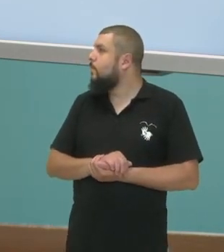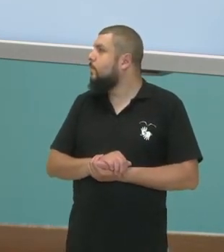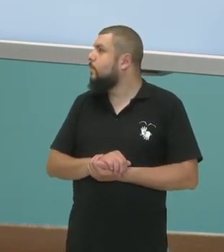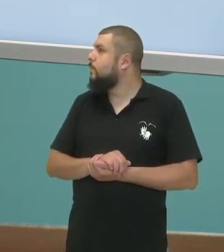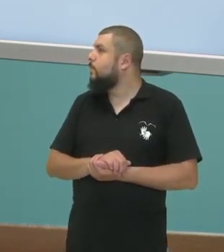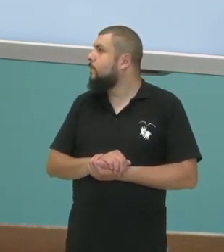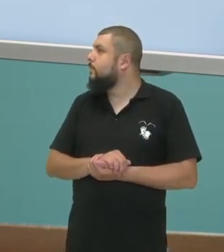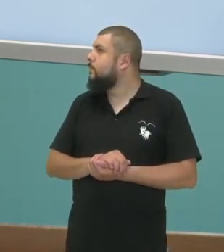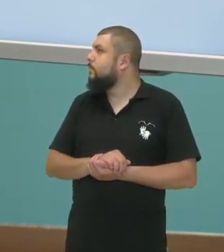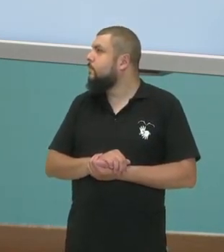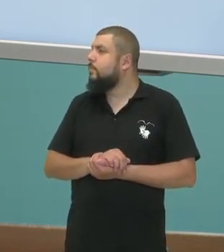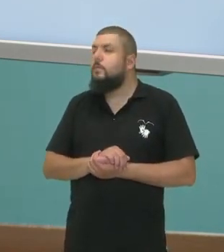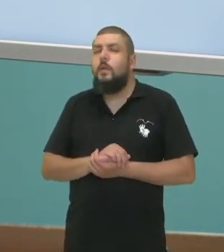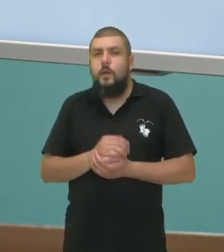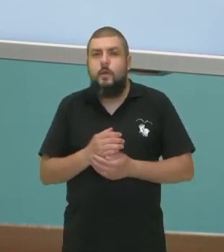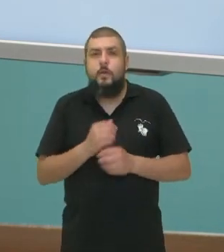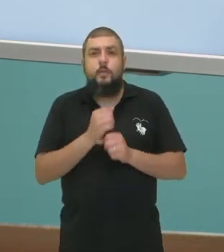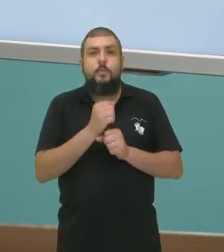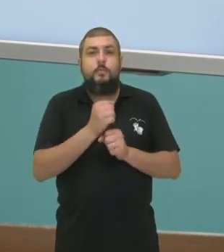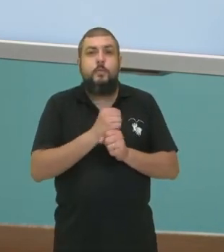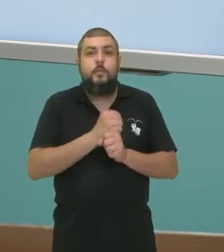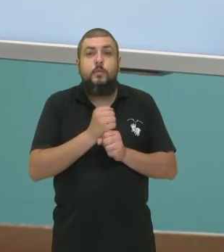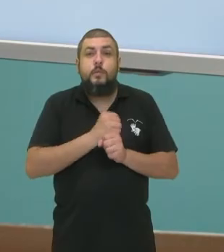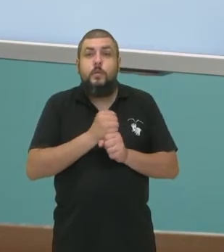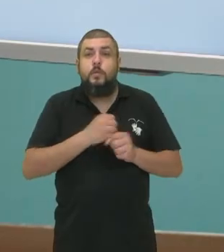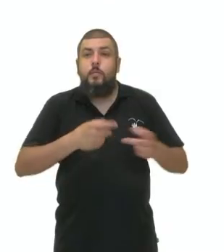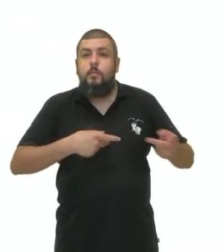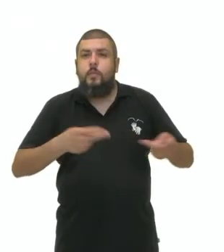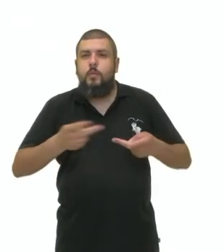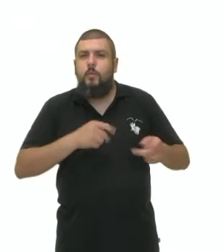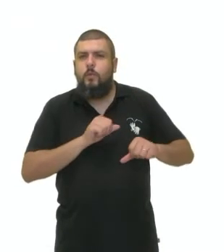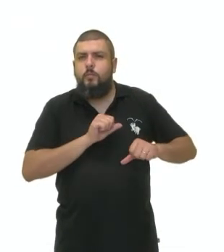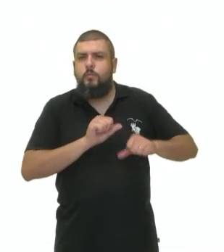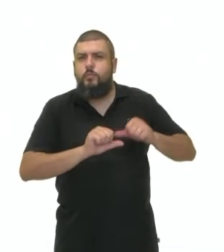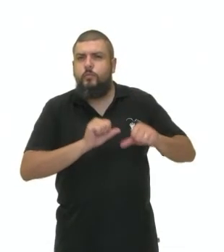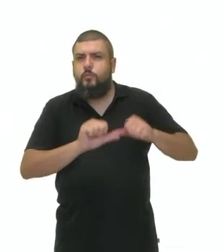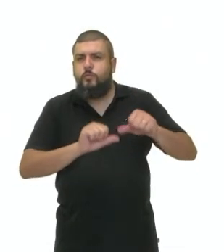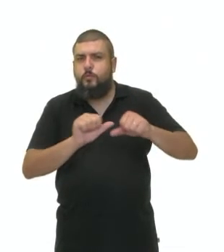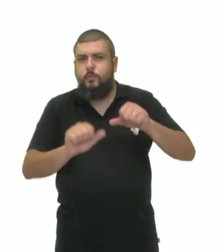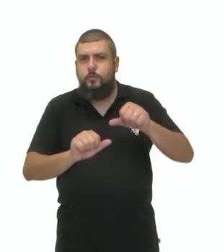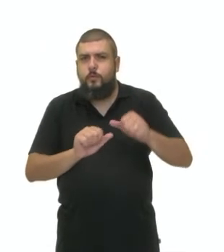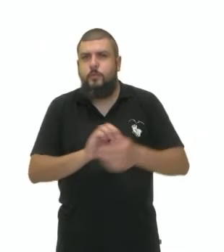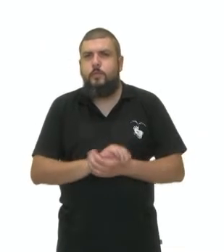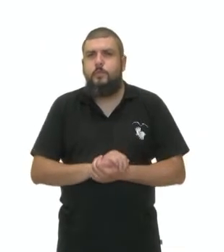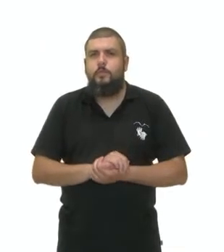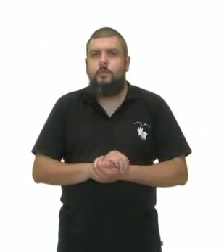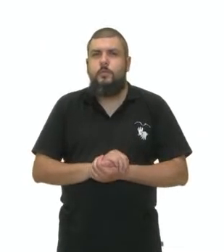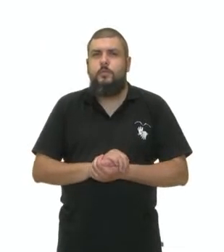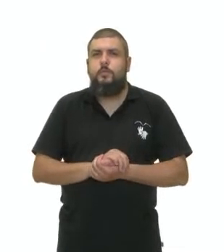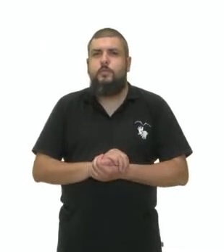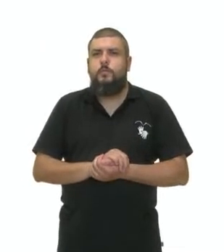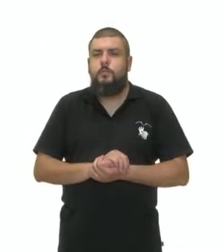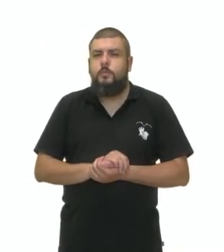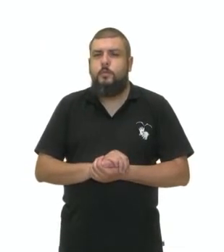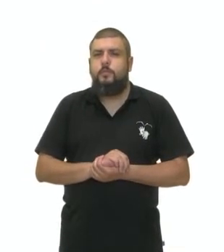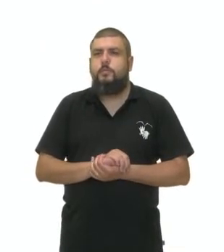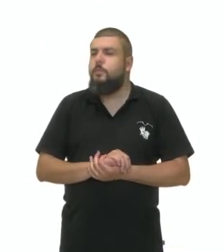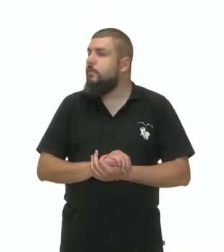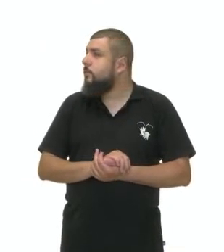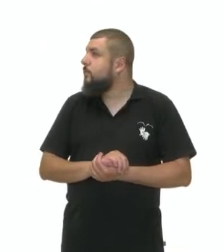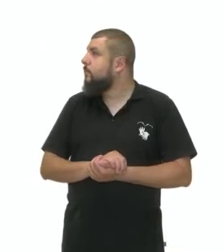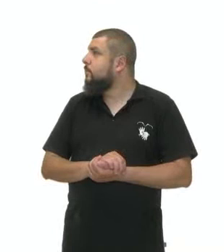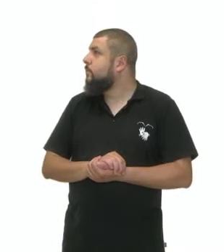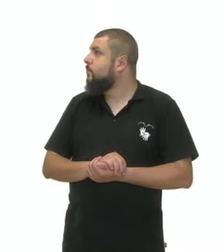años. Então, as mudanças da moda ao longo dos anos. Na década de 50 e 60, para elas, faldas rondas